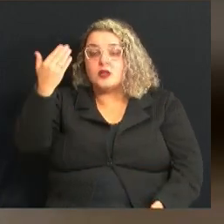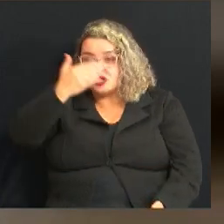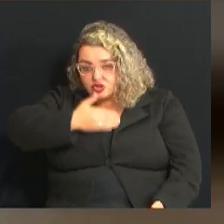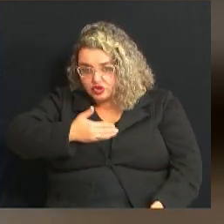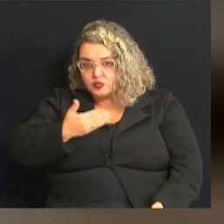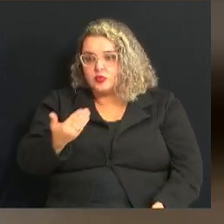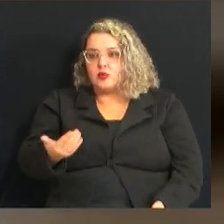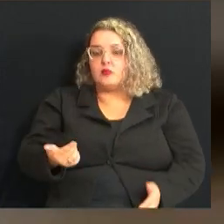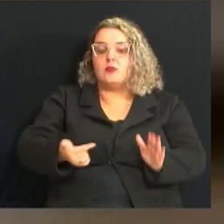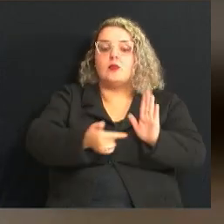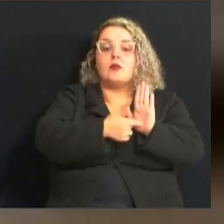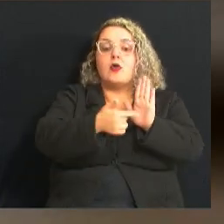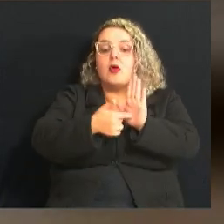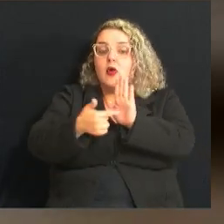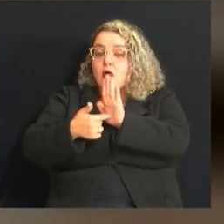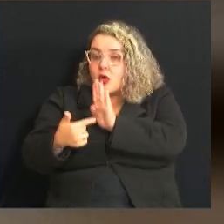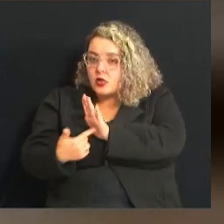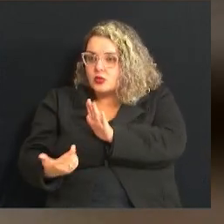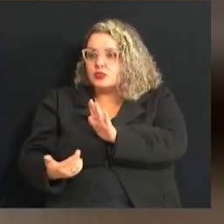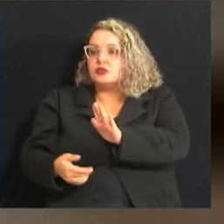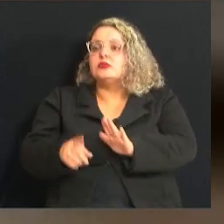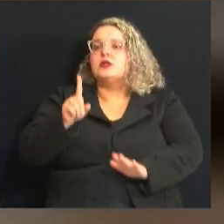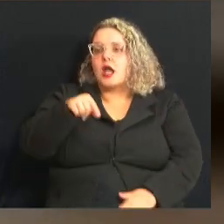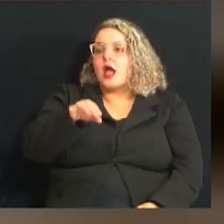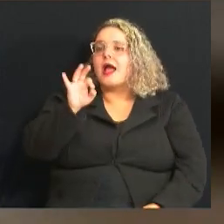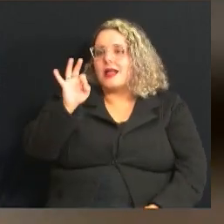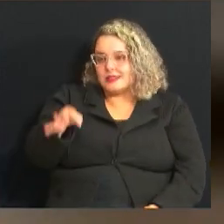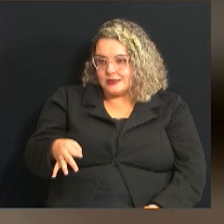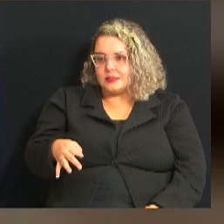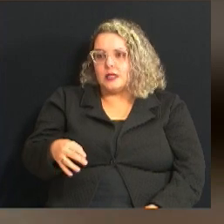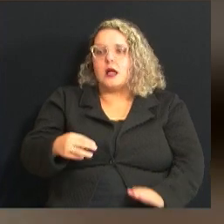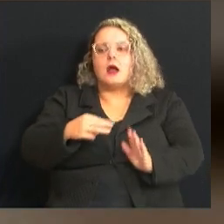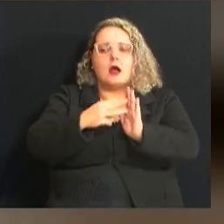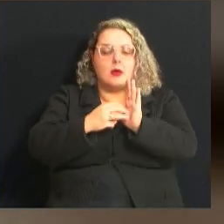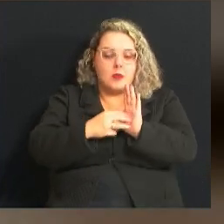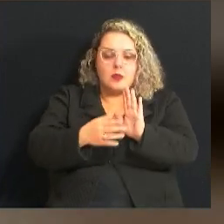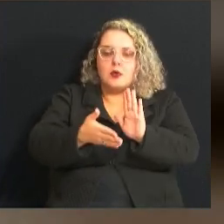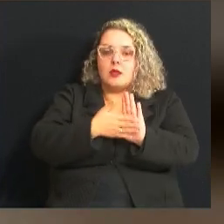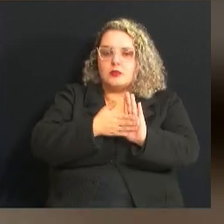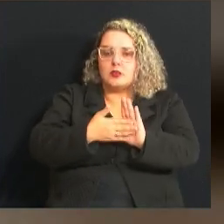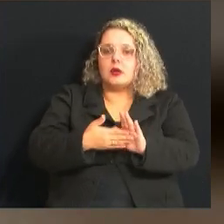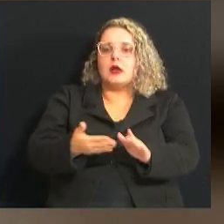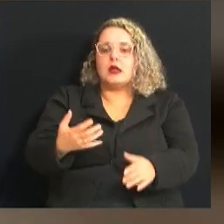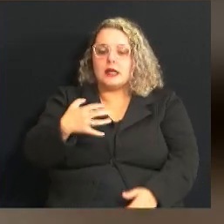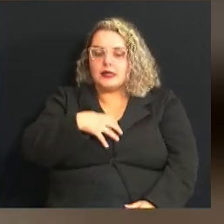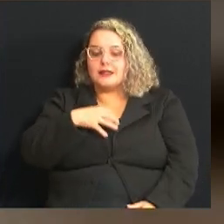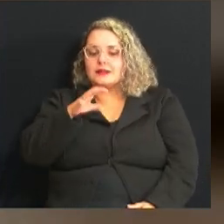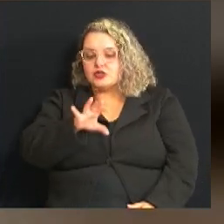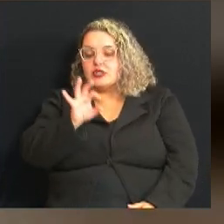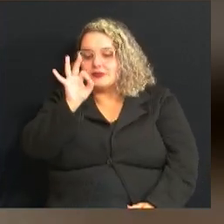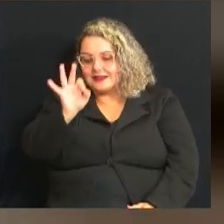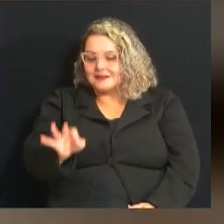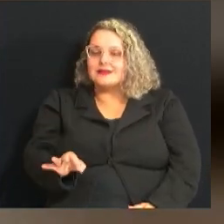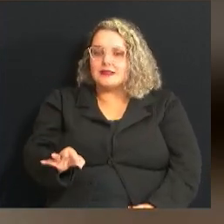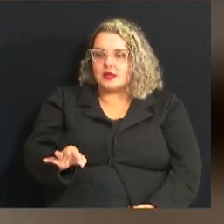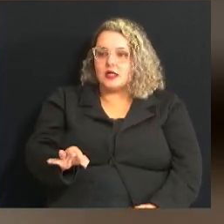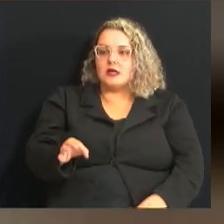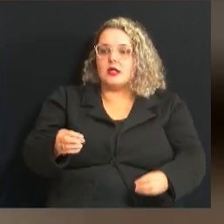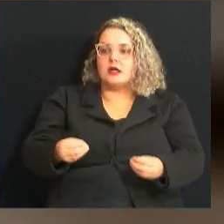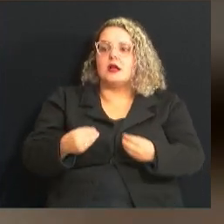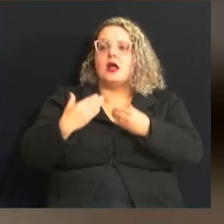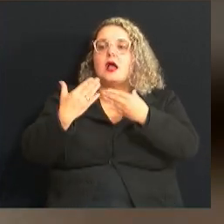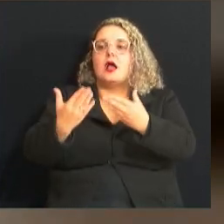que aquilo funciona, que a metodologia proposta, que aquele protocolo funciona, daí você leva para